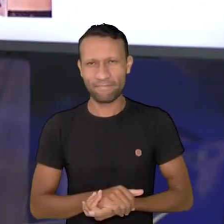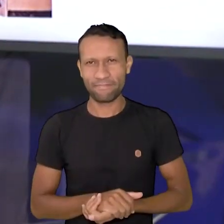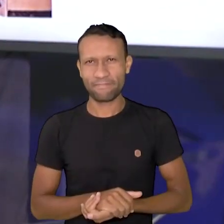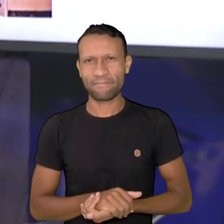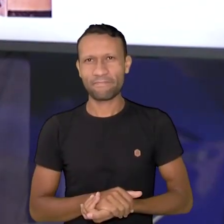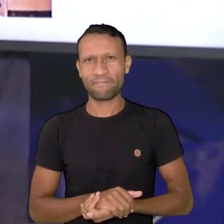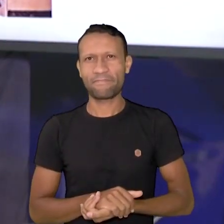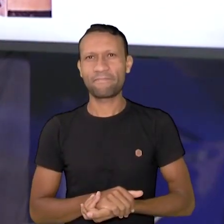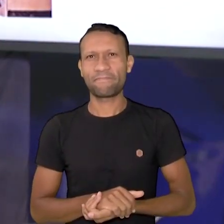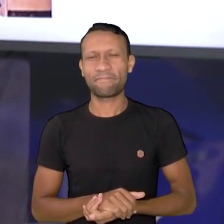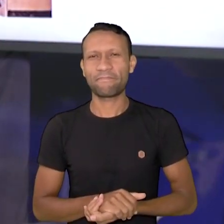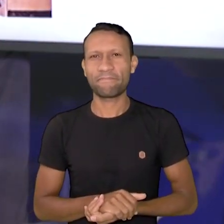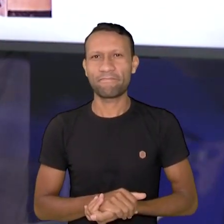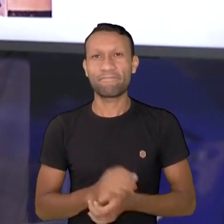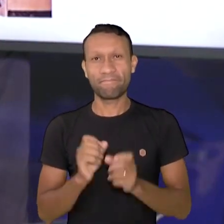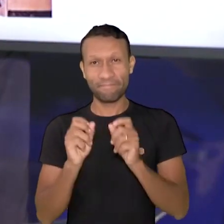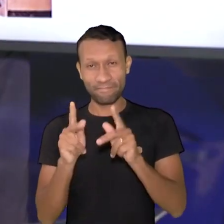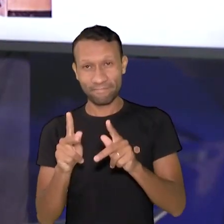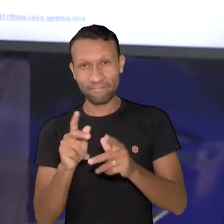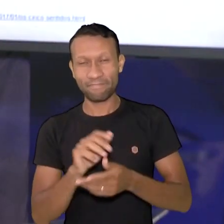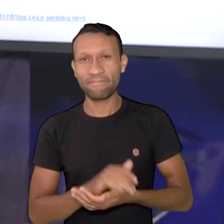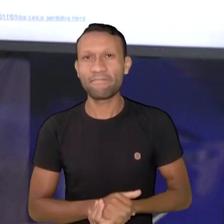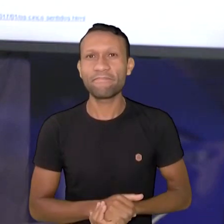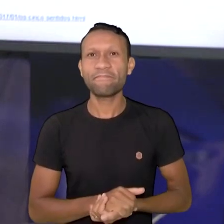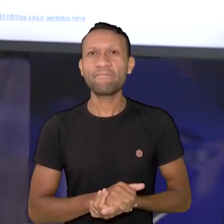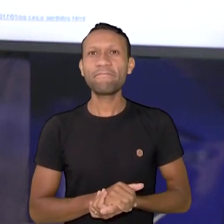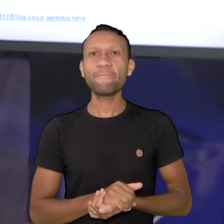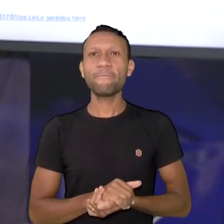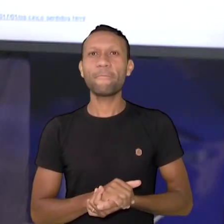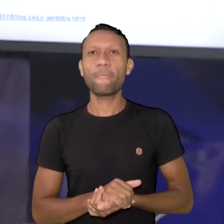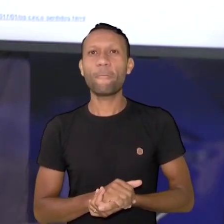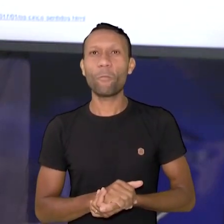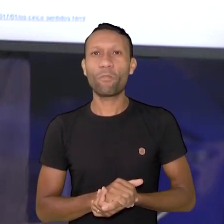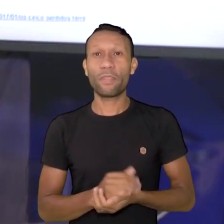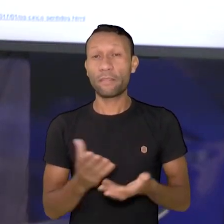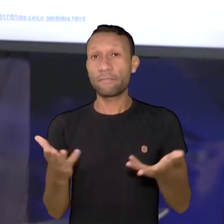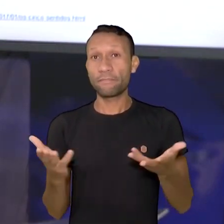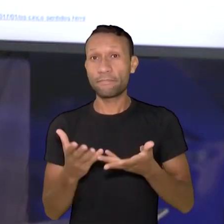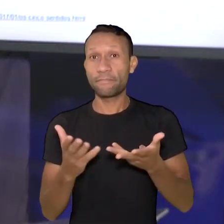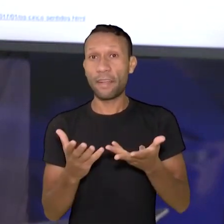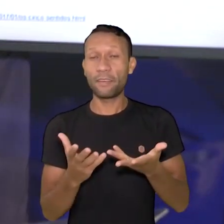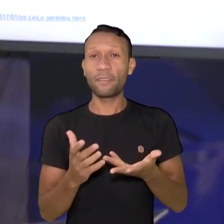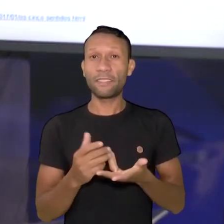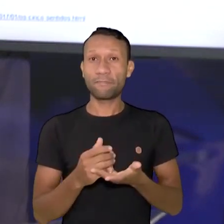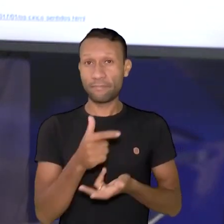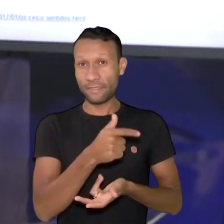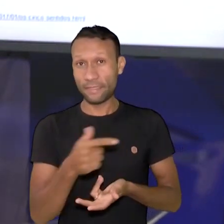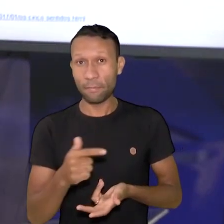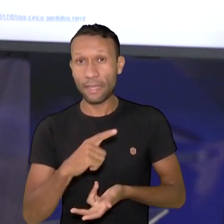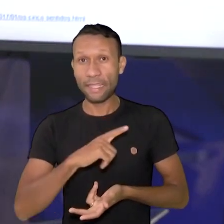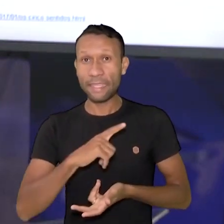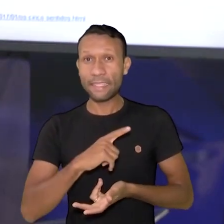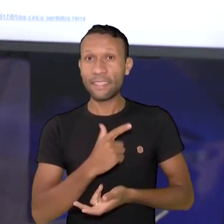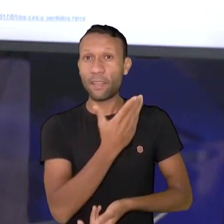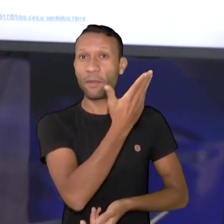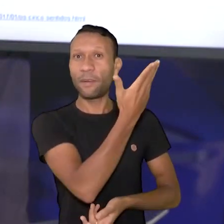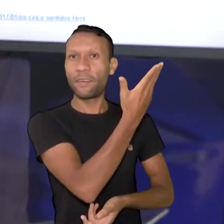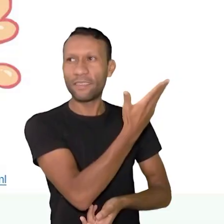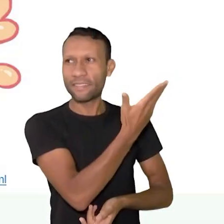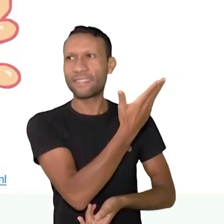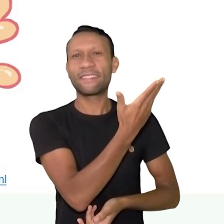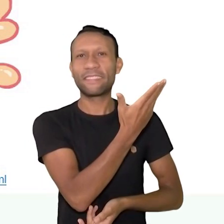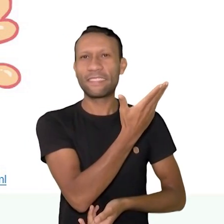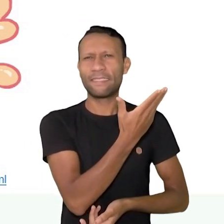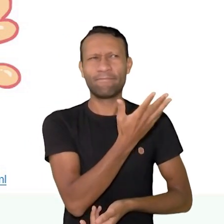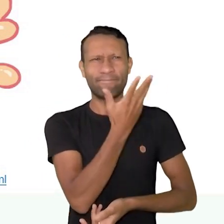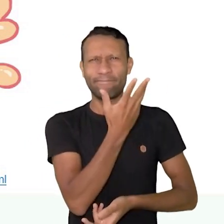lugar, para chegar nessa resposta, tá bom? E para a gente chegar na nossa última semana, a gente tem esse carinha daqui que é muito